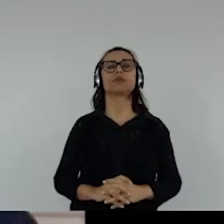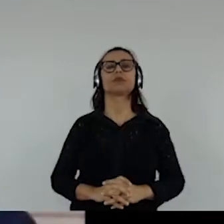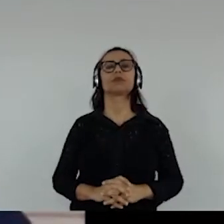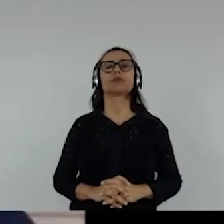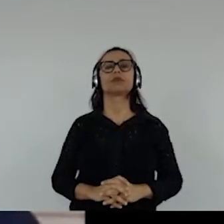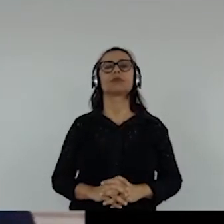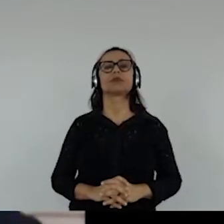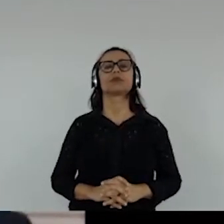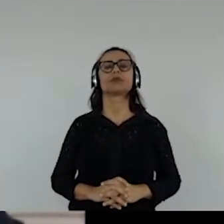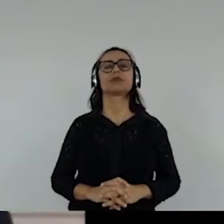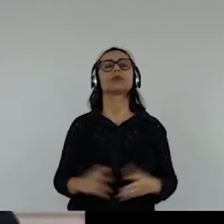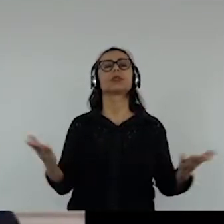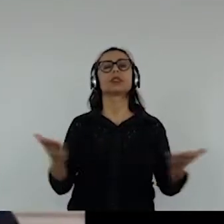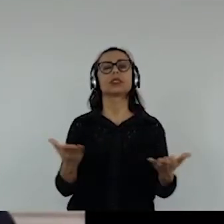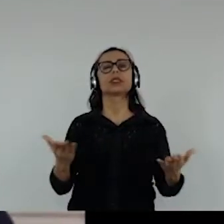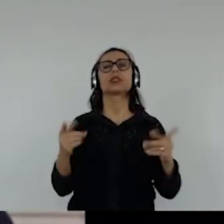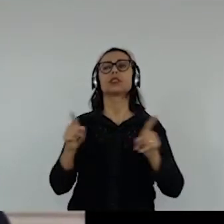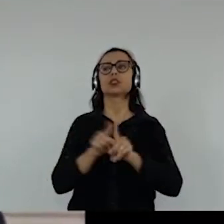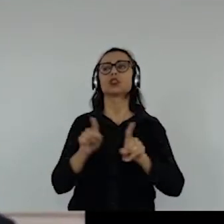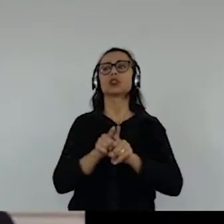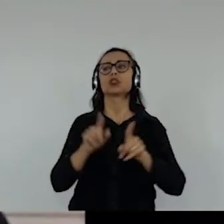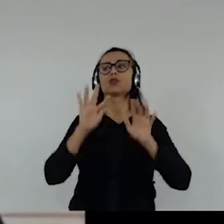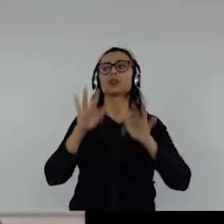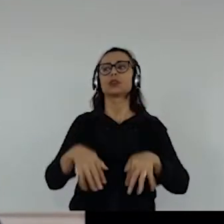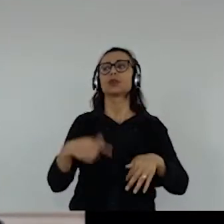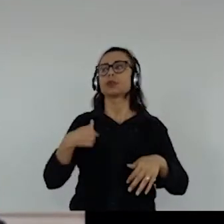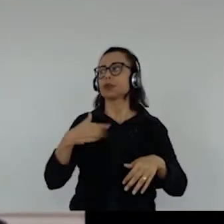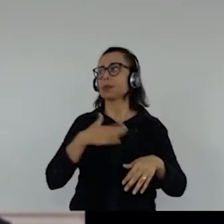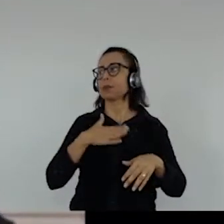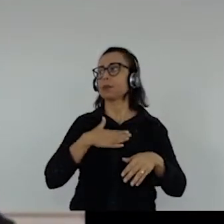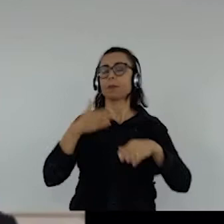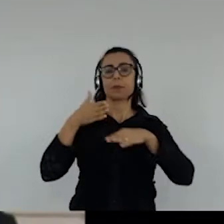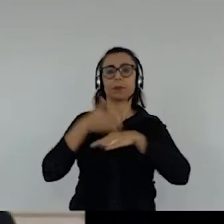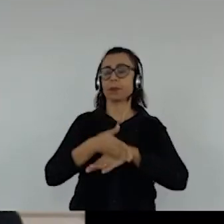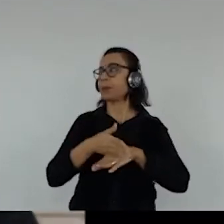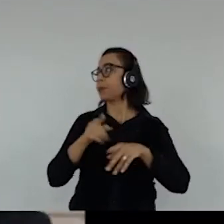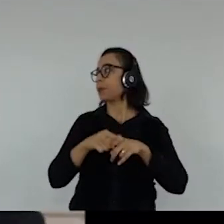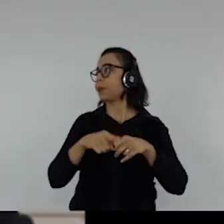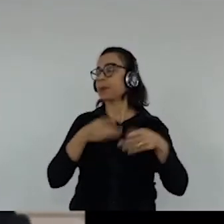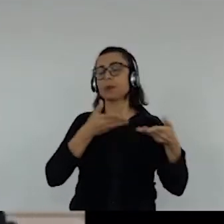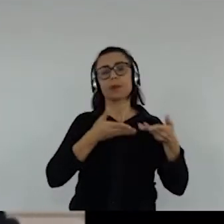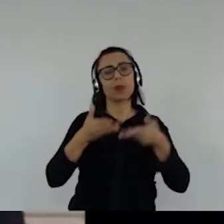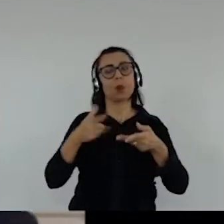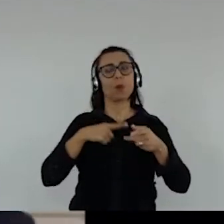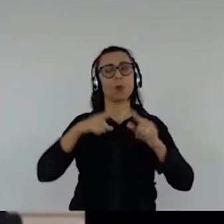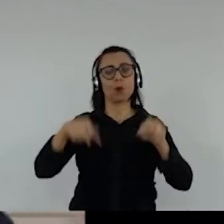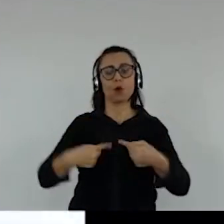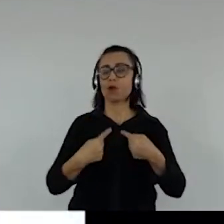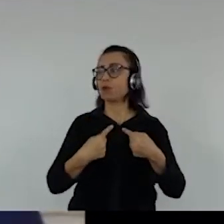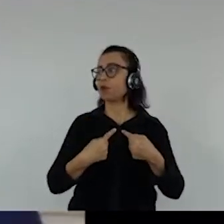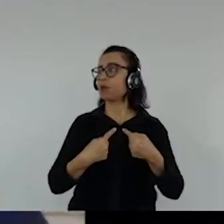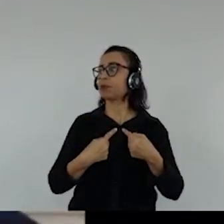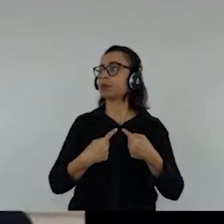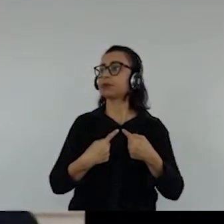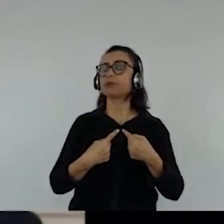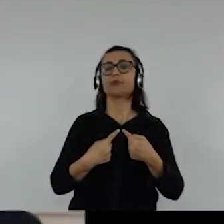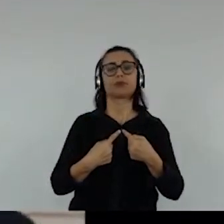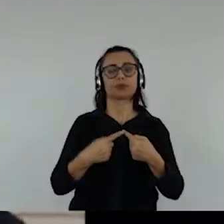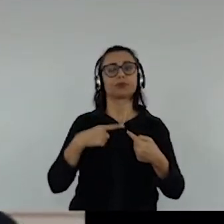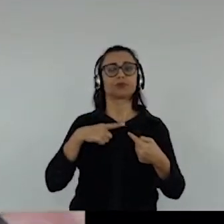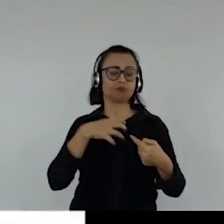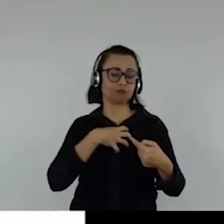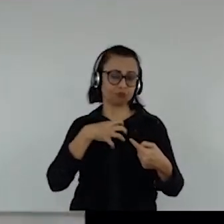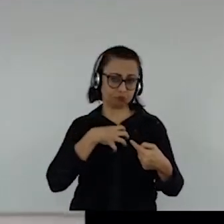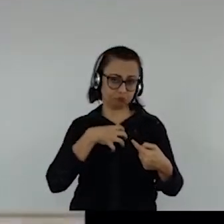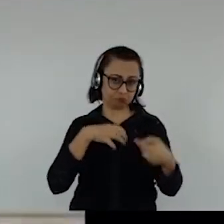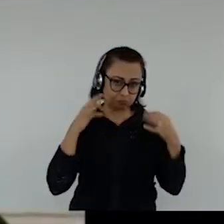e, já deixando aqui, finalizando a minha participação e trazendo a provocação, que